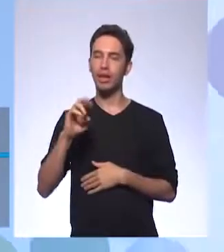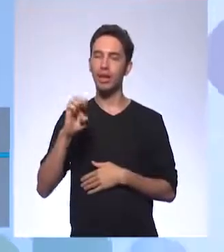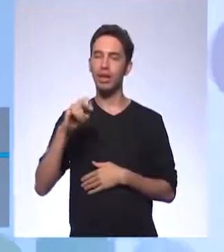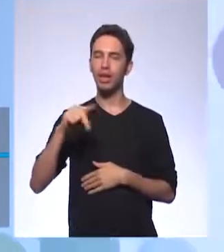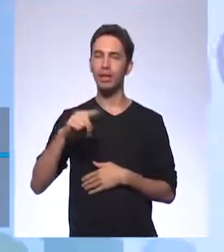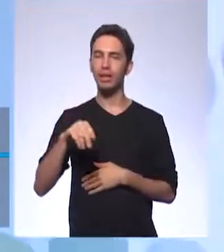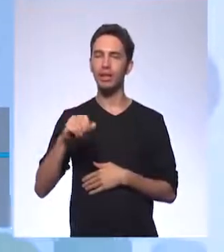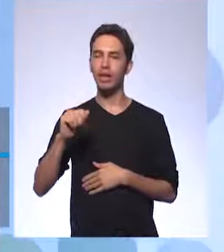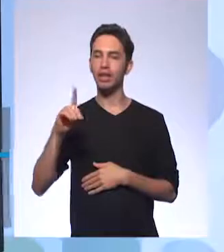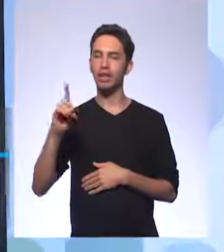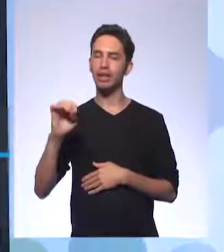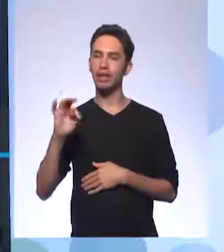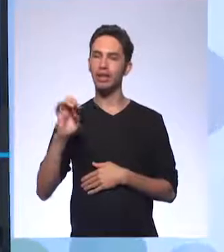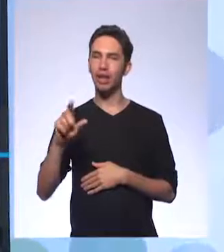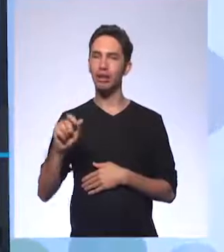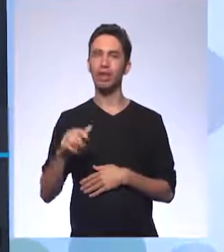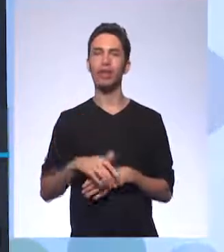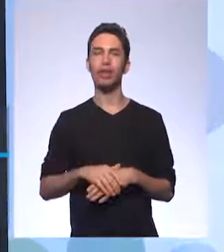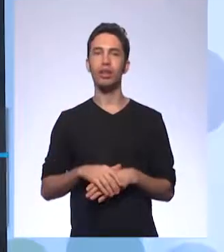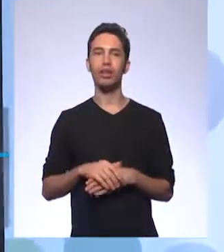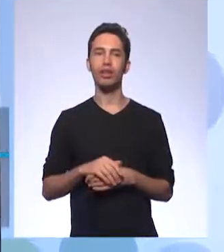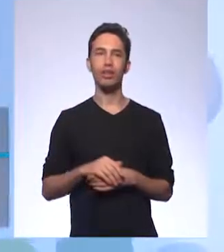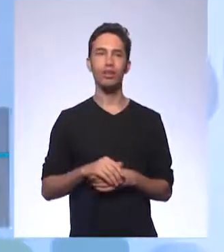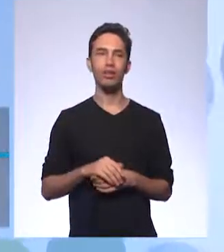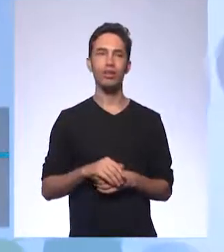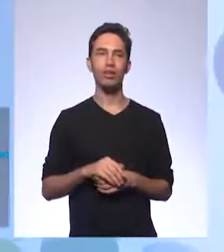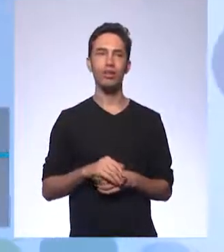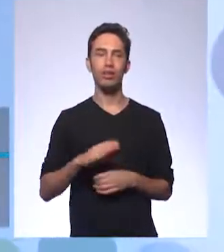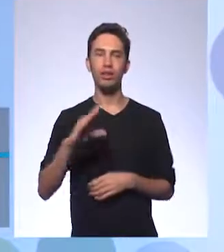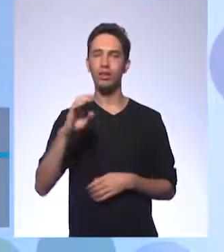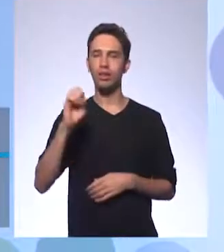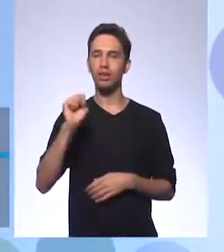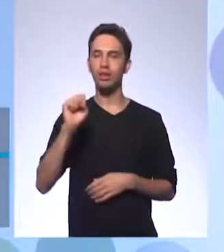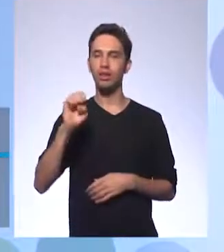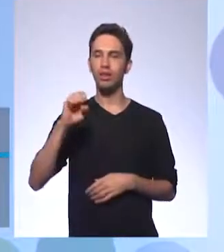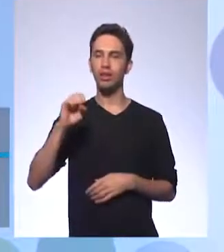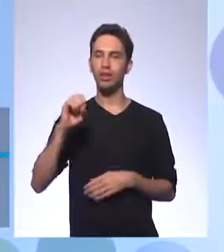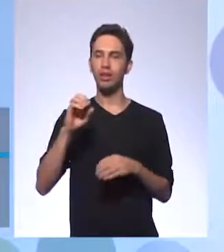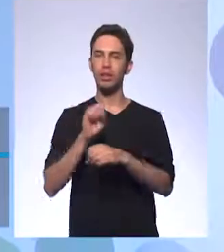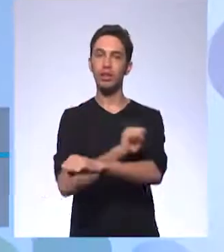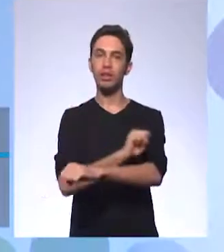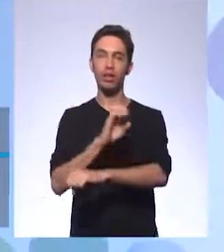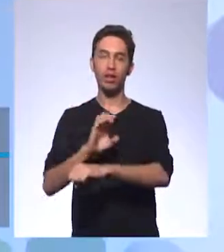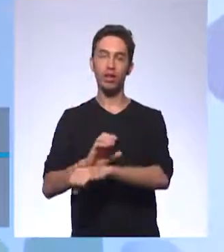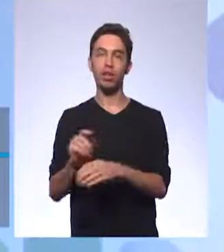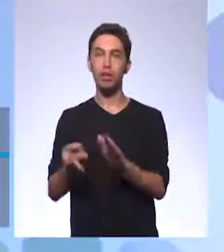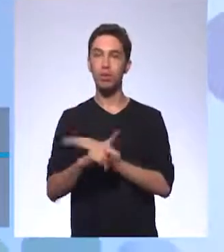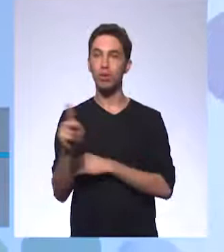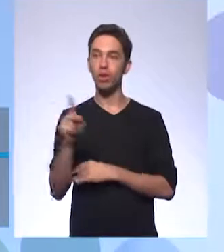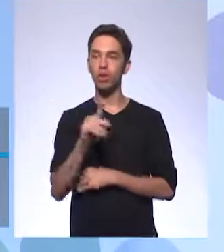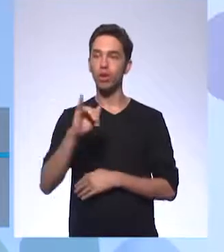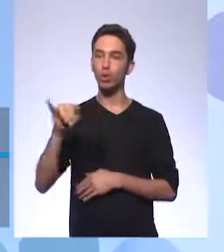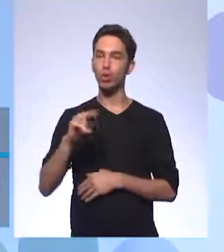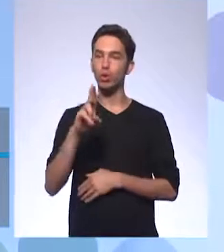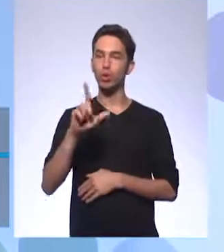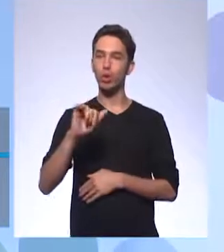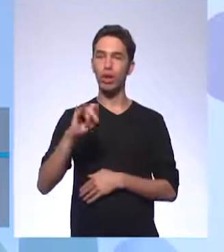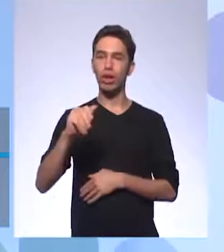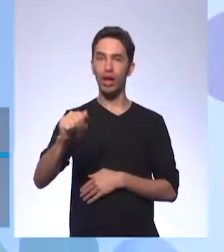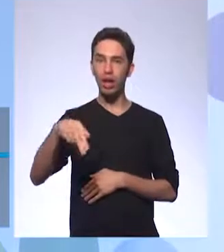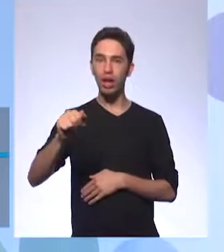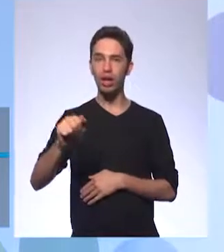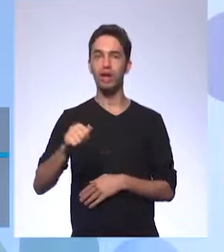do Campo. Ele é orientado pela professora Juliana. Olha que legal, mas que galera, hein? Talento